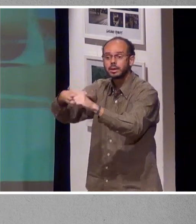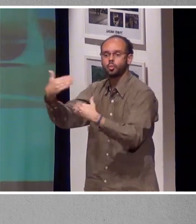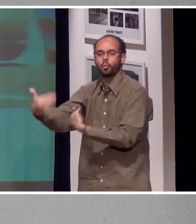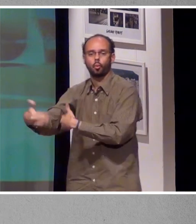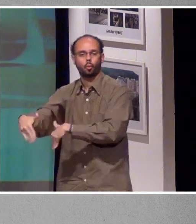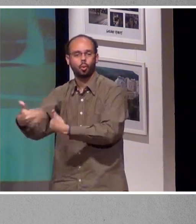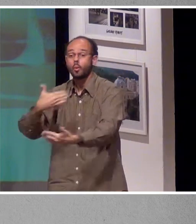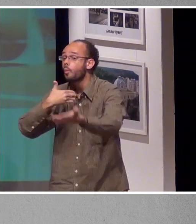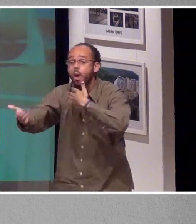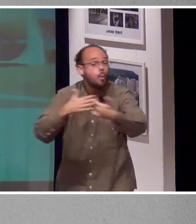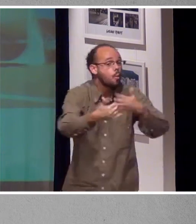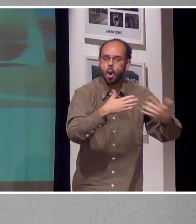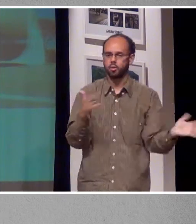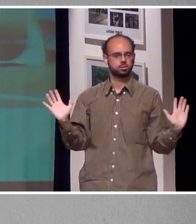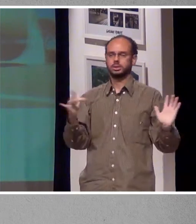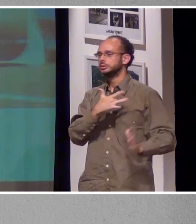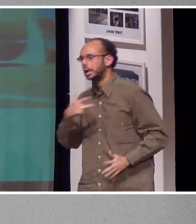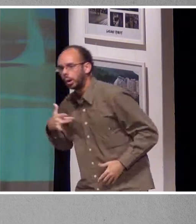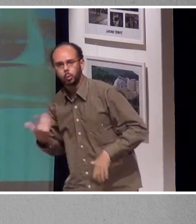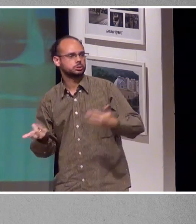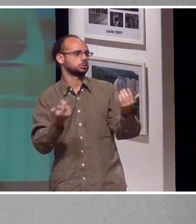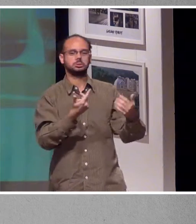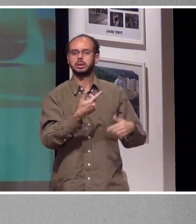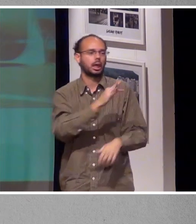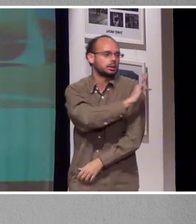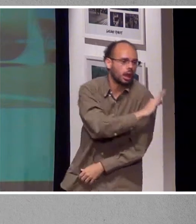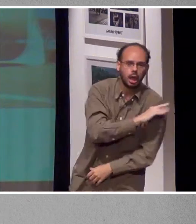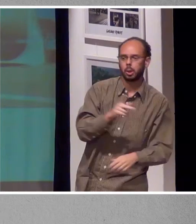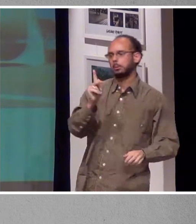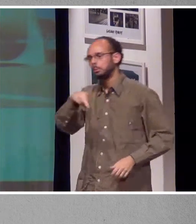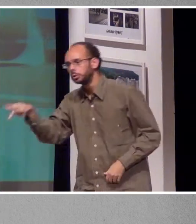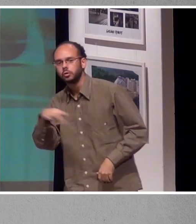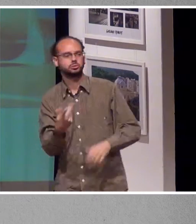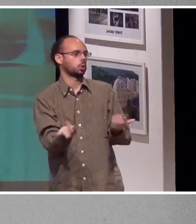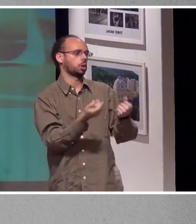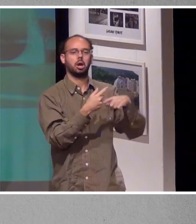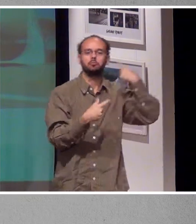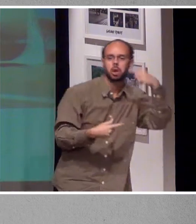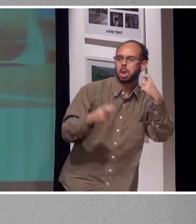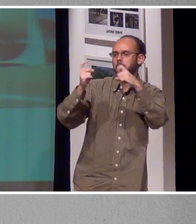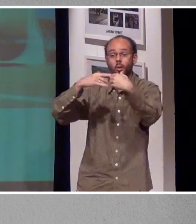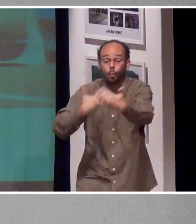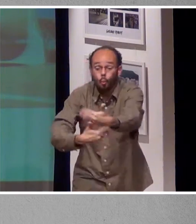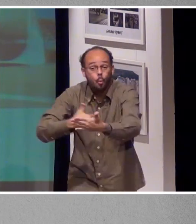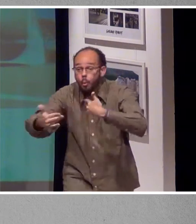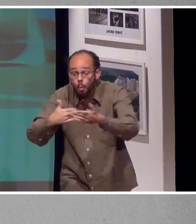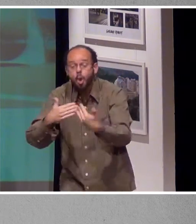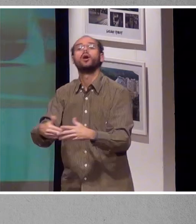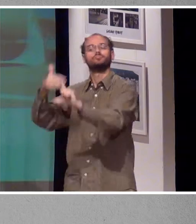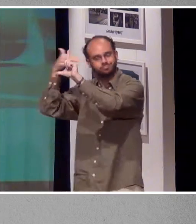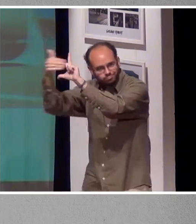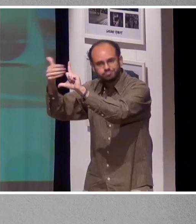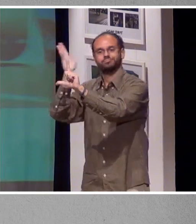né, o Letras Libras, e qualquer outra questão